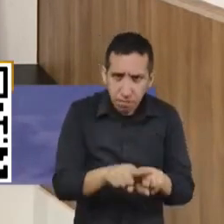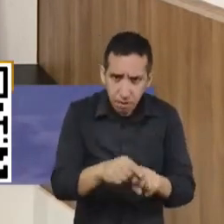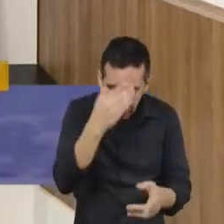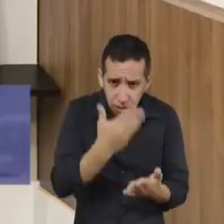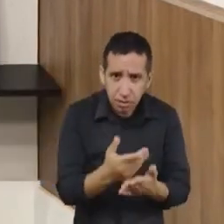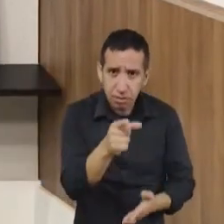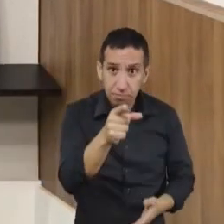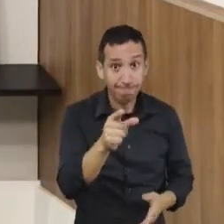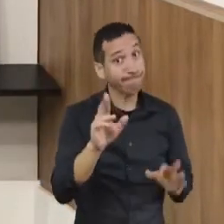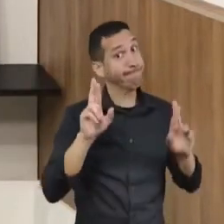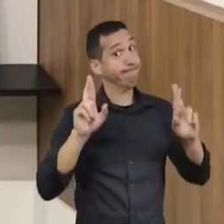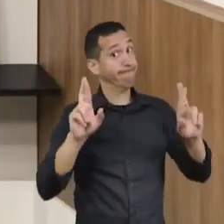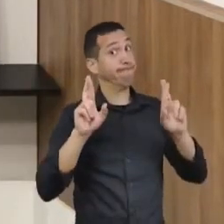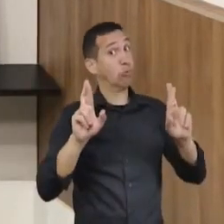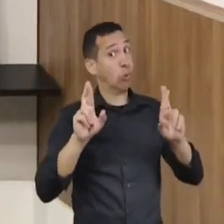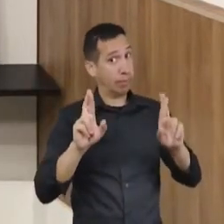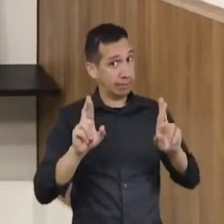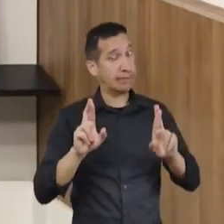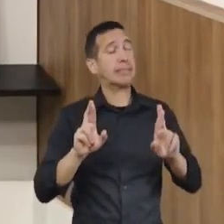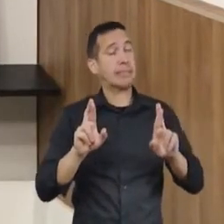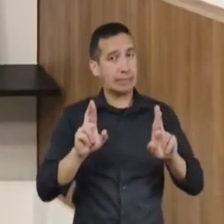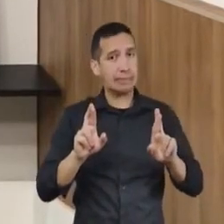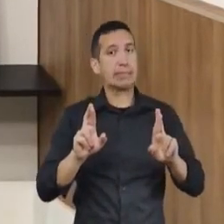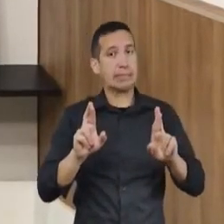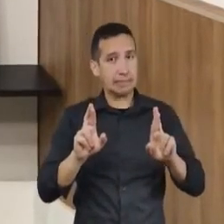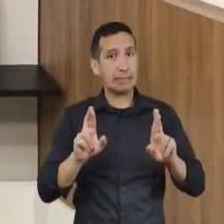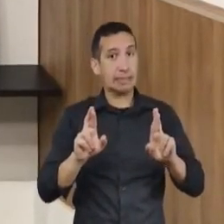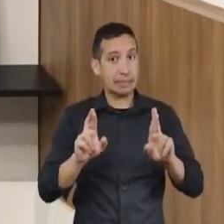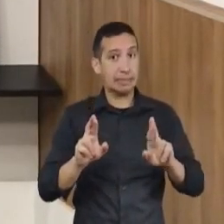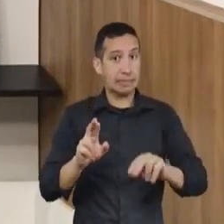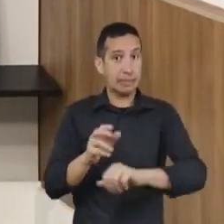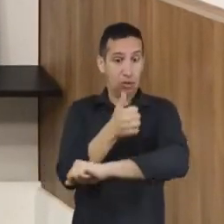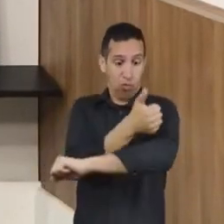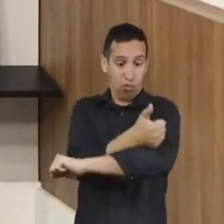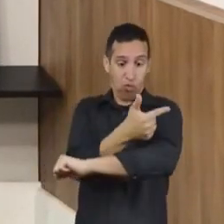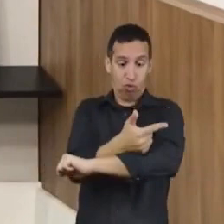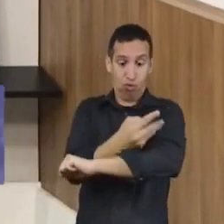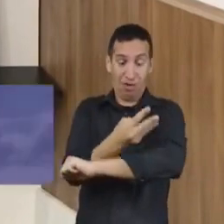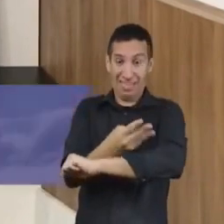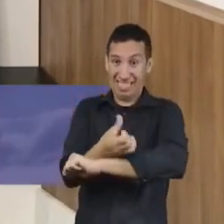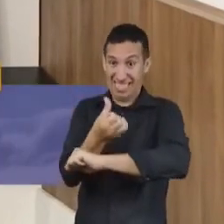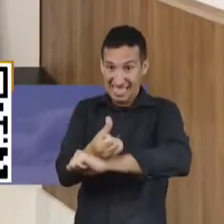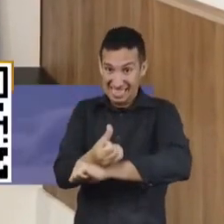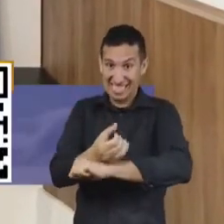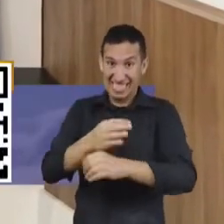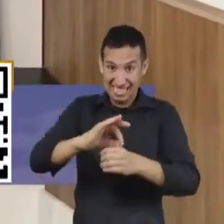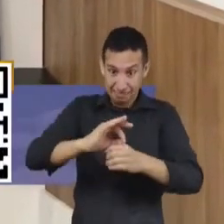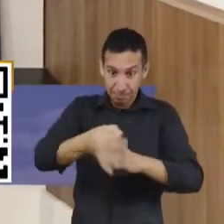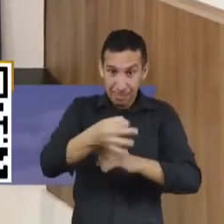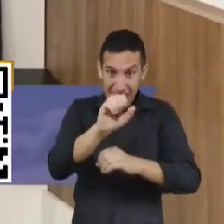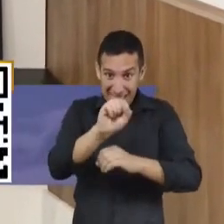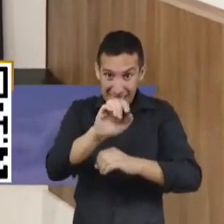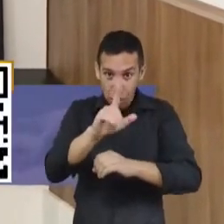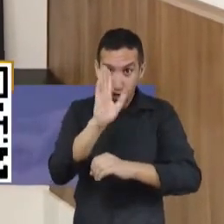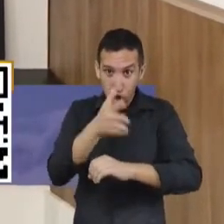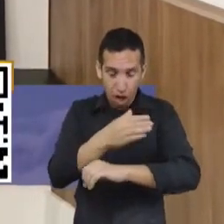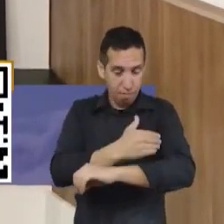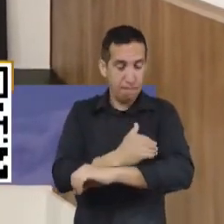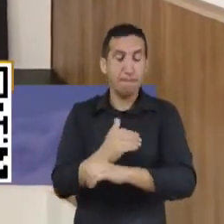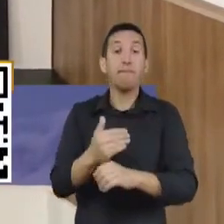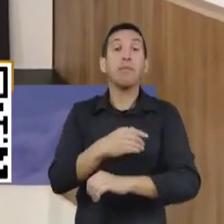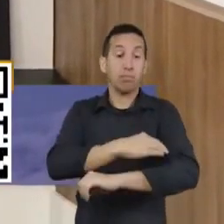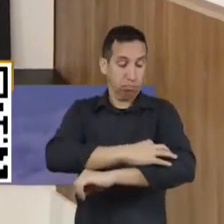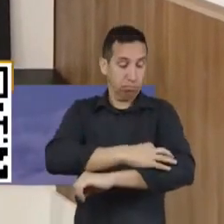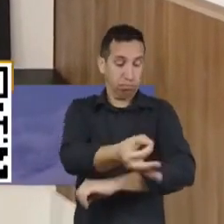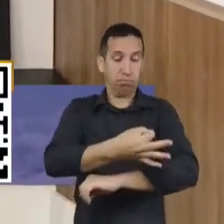e também eu espero que sim lembre-se 6 selos já foram abertos e o sétimo selo está